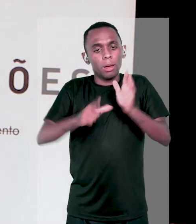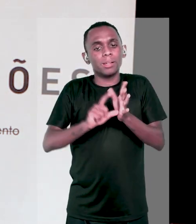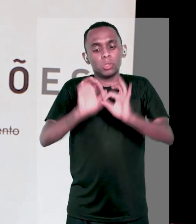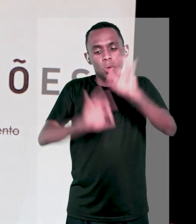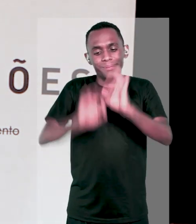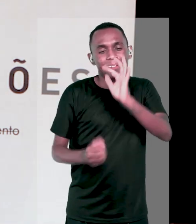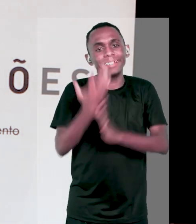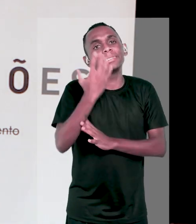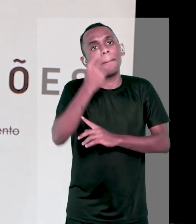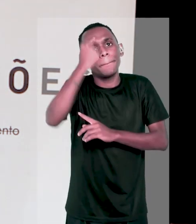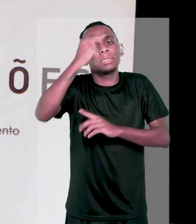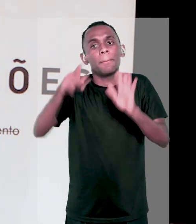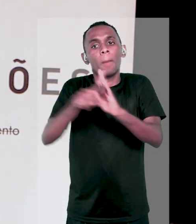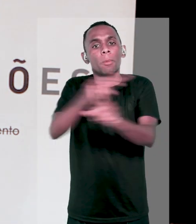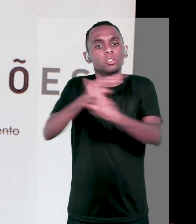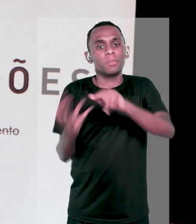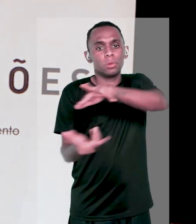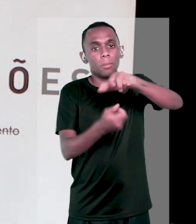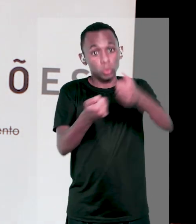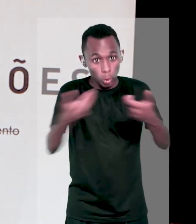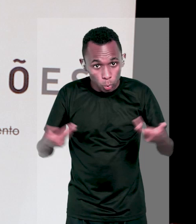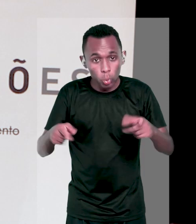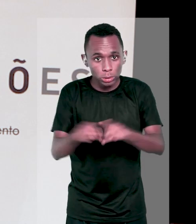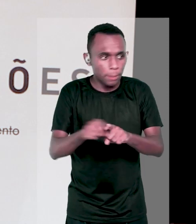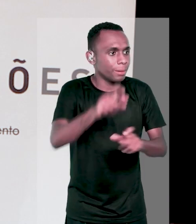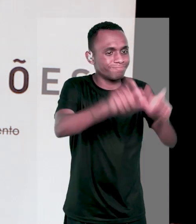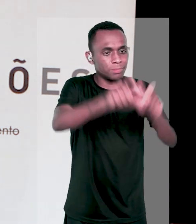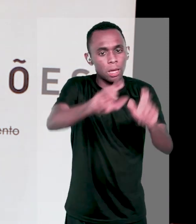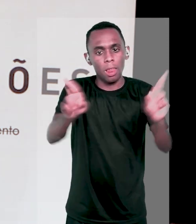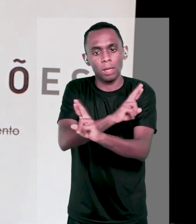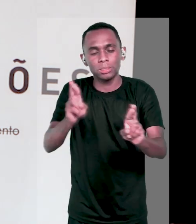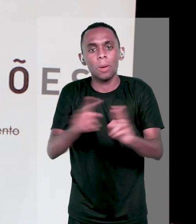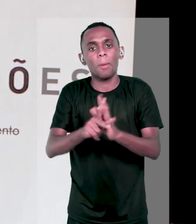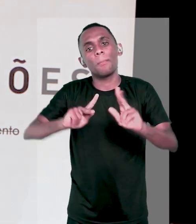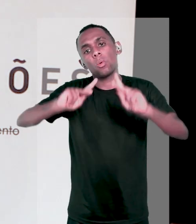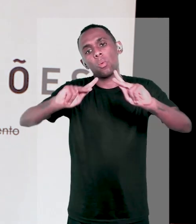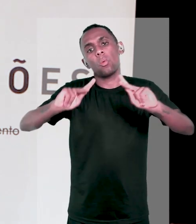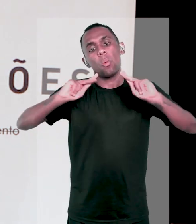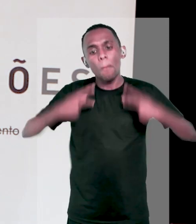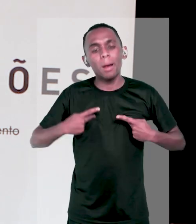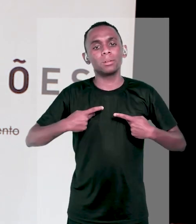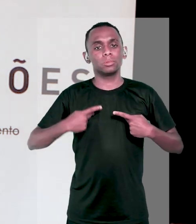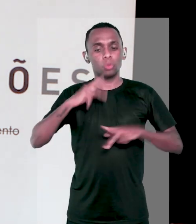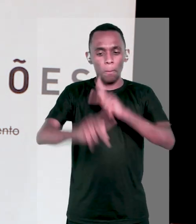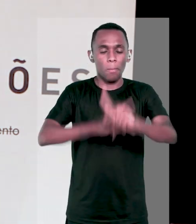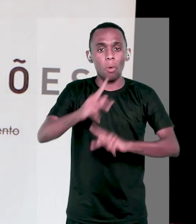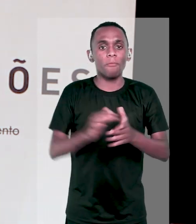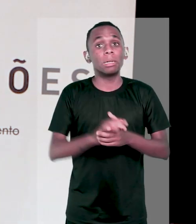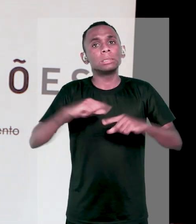quais são feitas pensamentos sobre o mundo sobre as coisas sobre os homens esses pensamentos